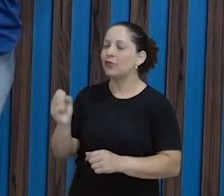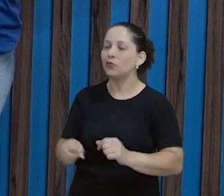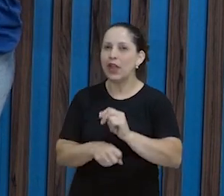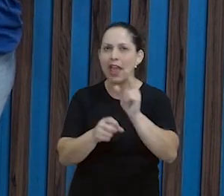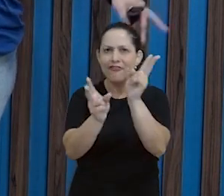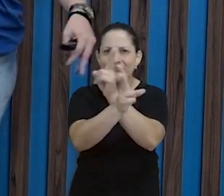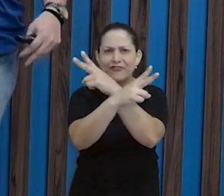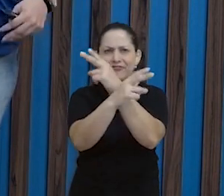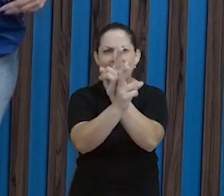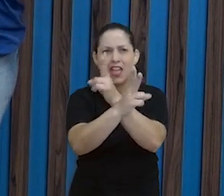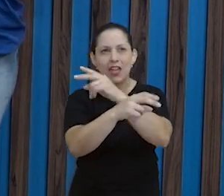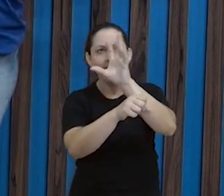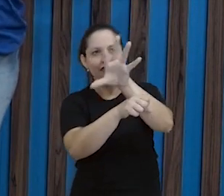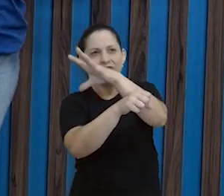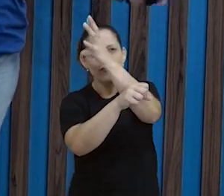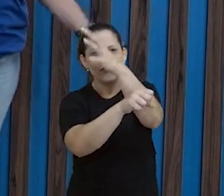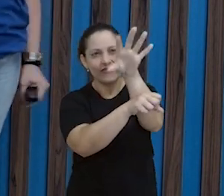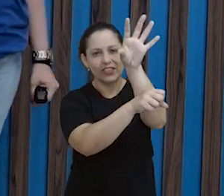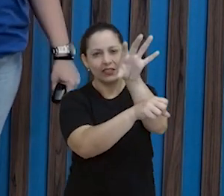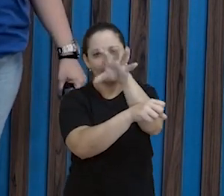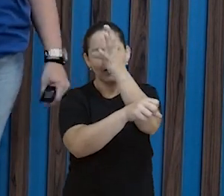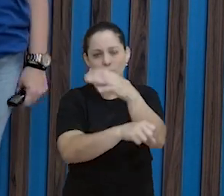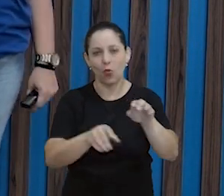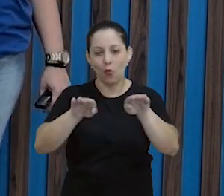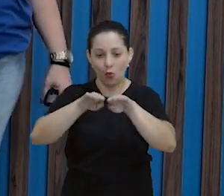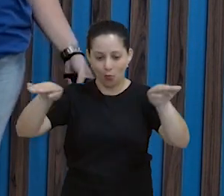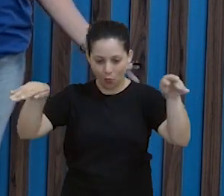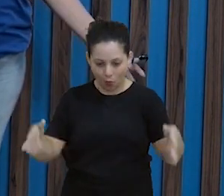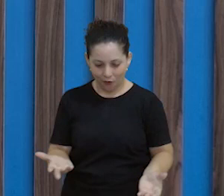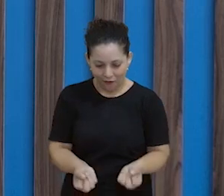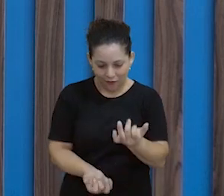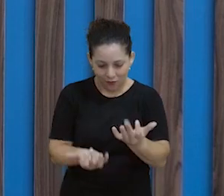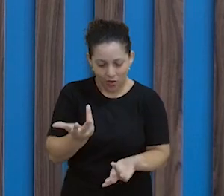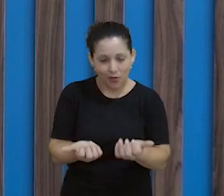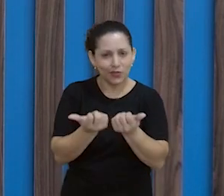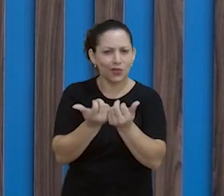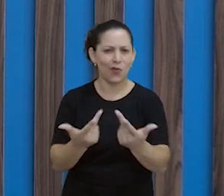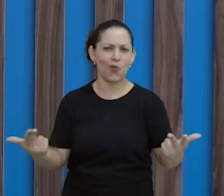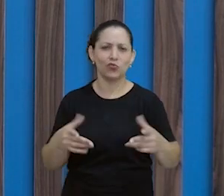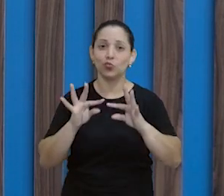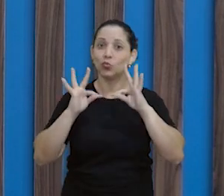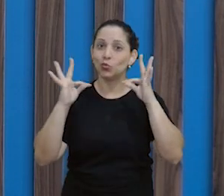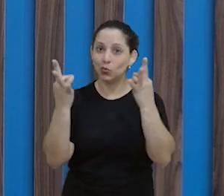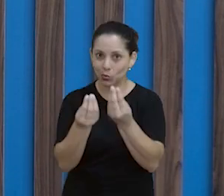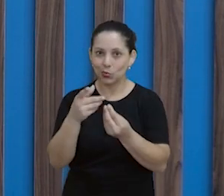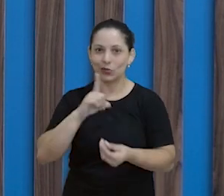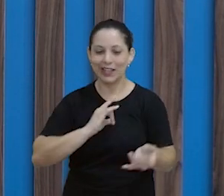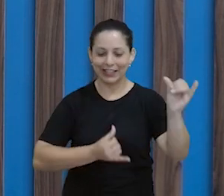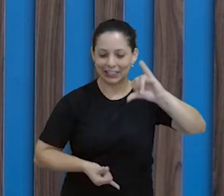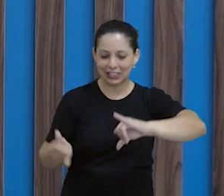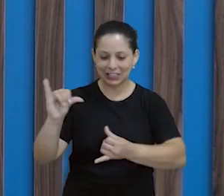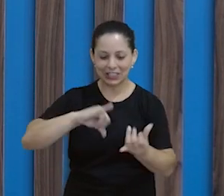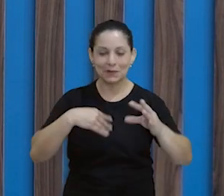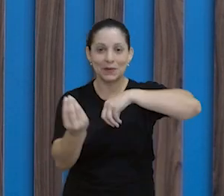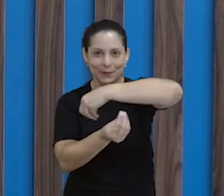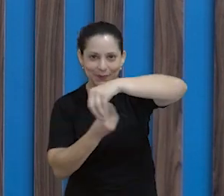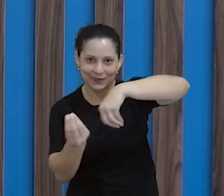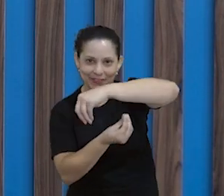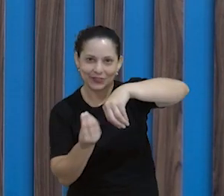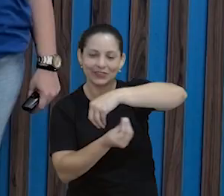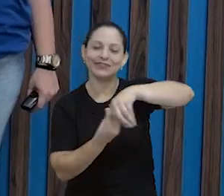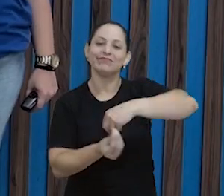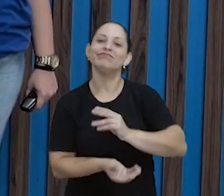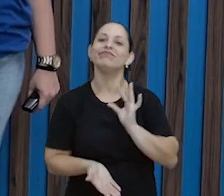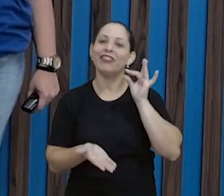ventilador, o fogão, a geladeira, tudo isso está constituído por ligações químicas. Pois é. Não Somos pura química. Somos pura química,